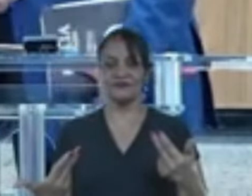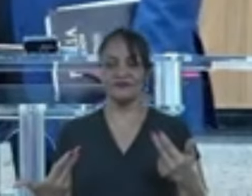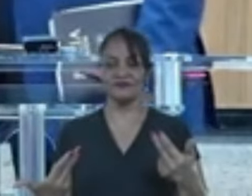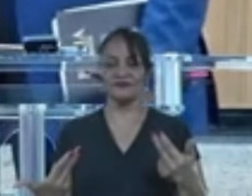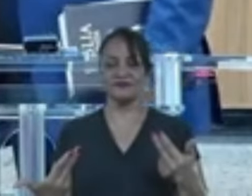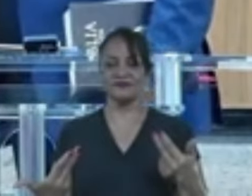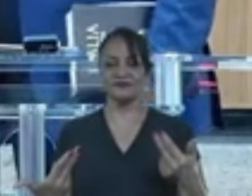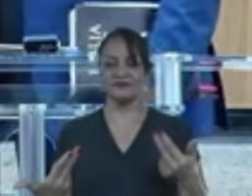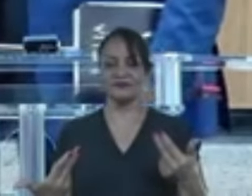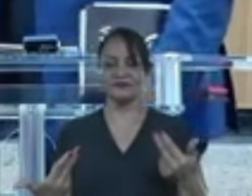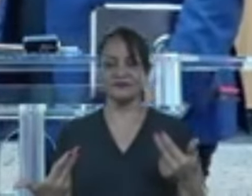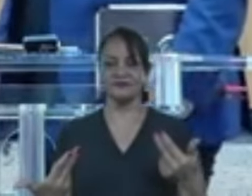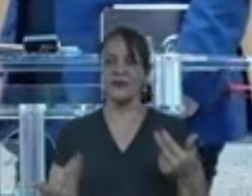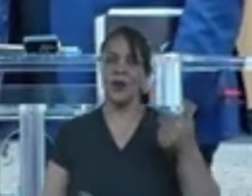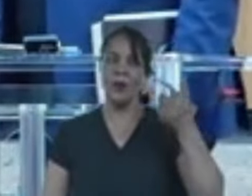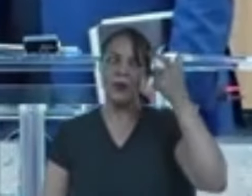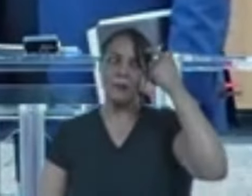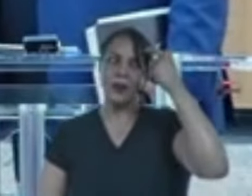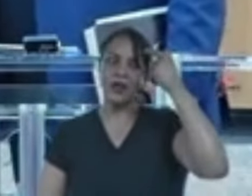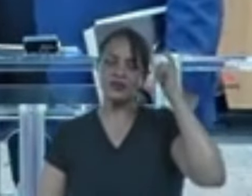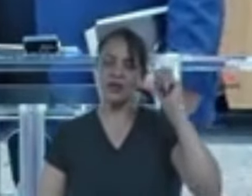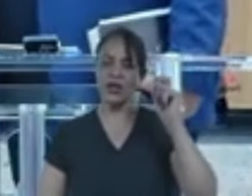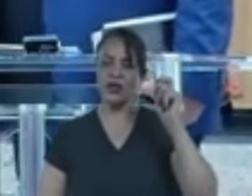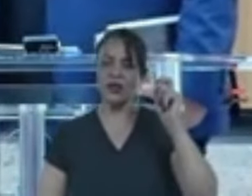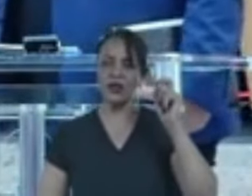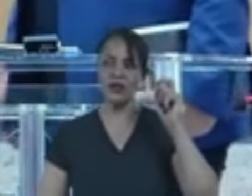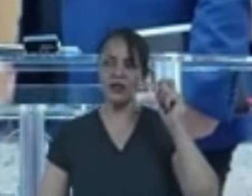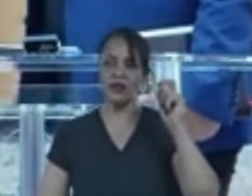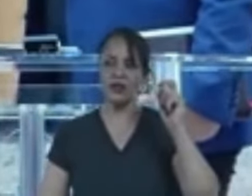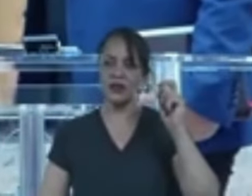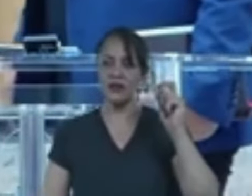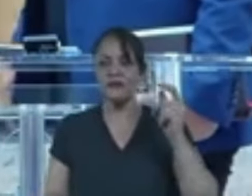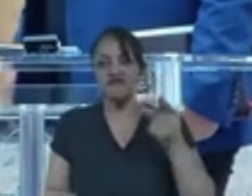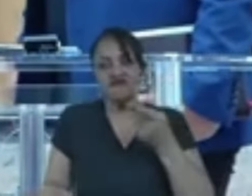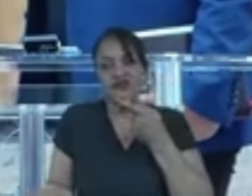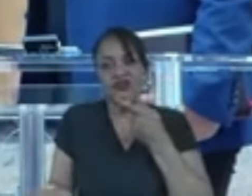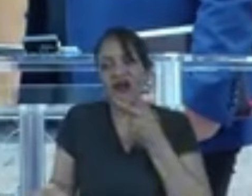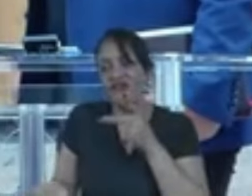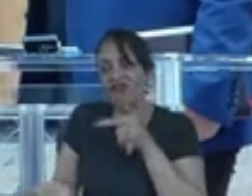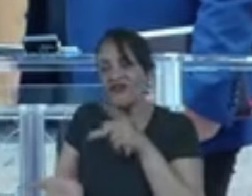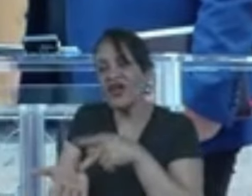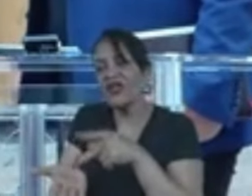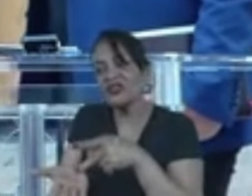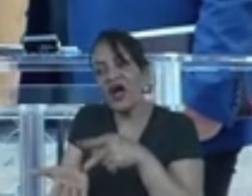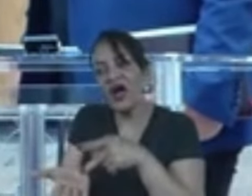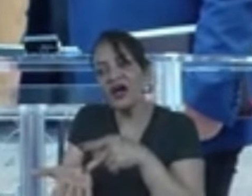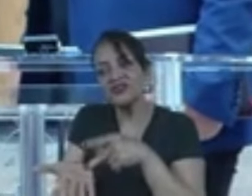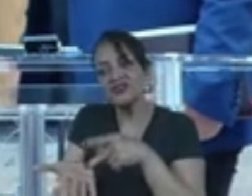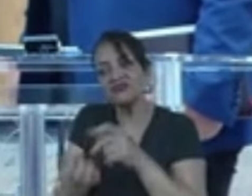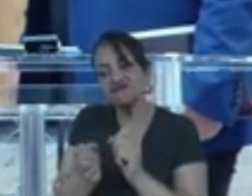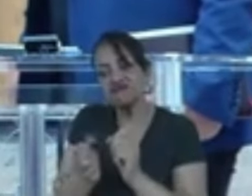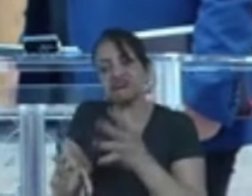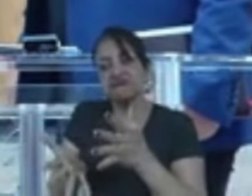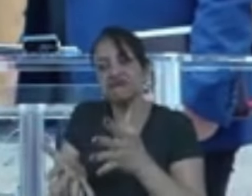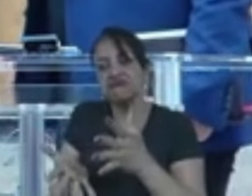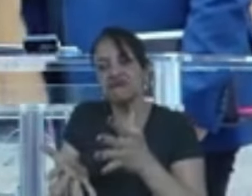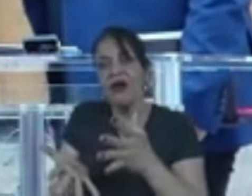Mas eu não, eu penso assim, olha só, você vai desculpar falar aqui, mas eu vou falar a verdade, mas que revelação!